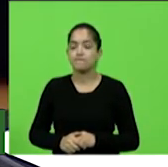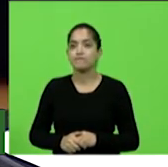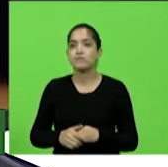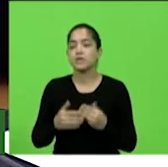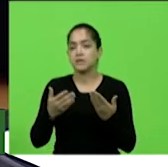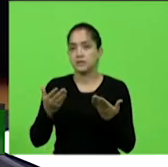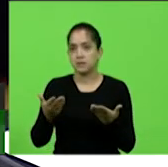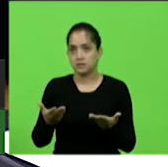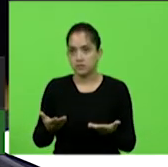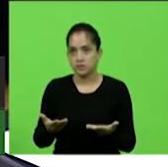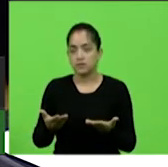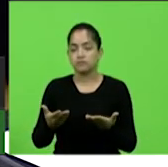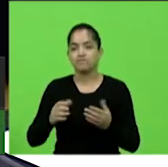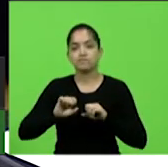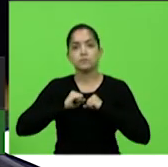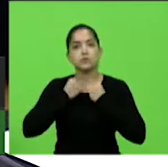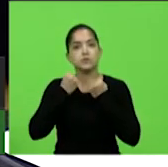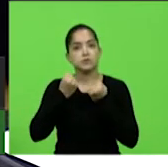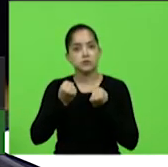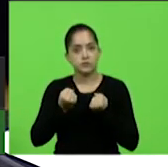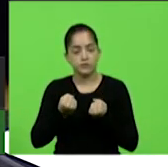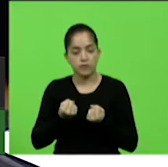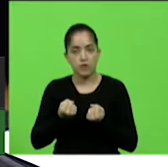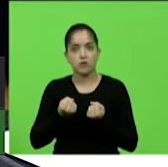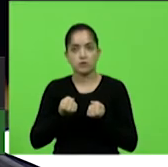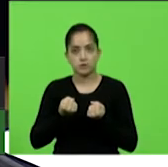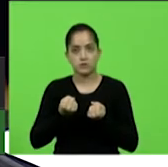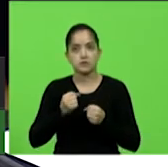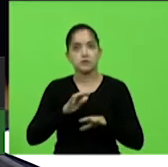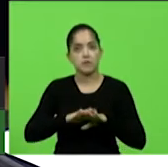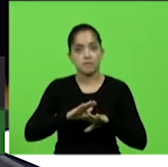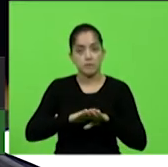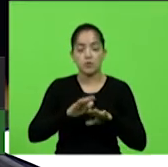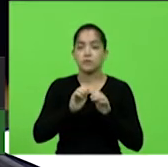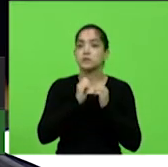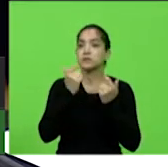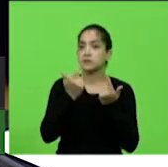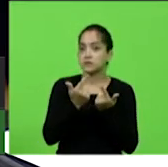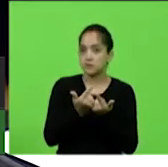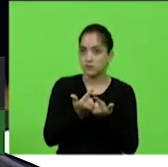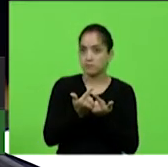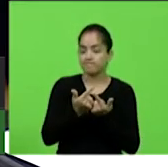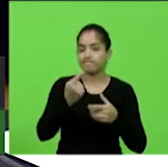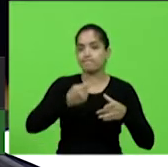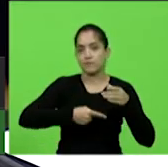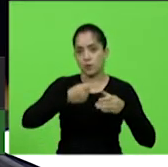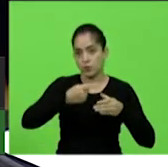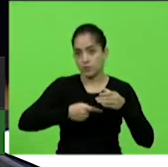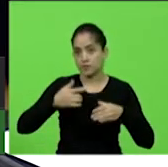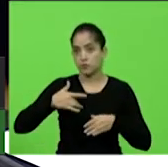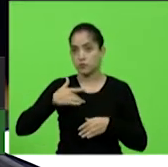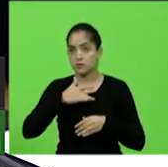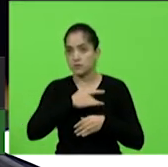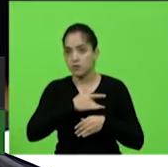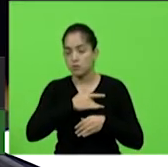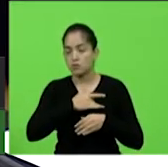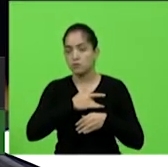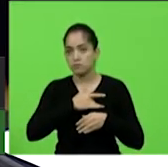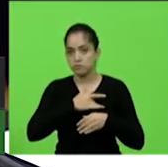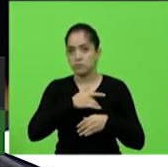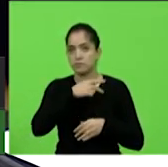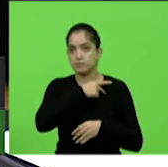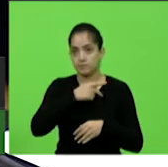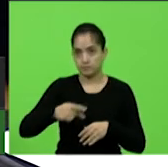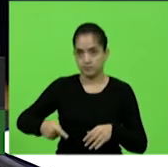né, os esforços, inclusive da própria Assembleia Legislativa, por meio da Comissão de Saúde, muito bem presidida pelo